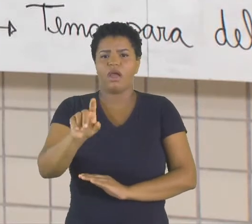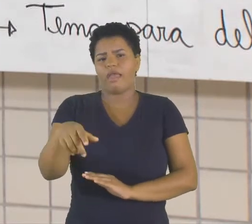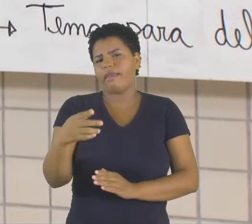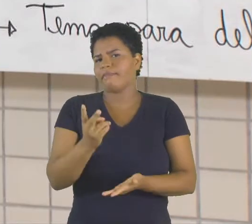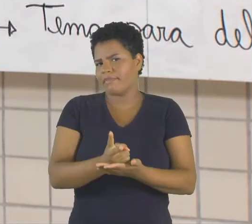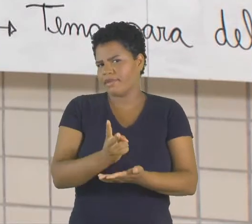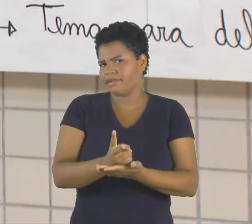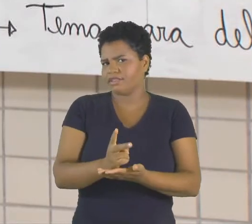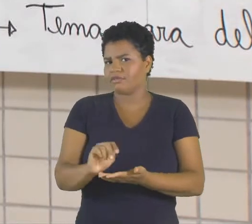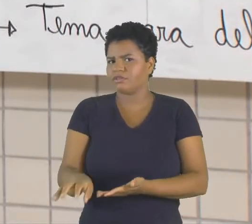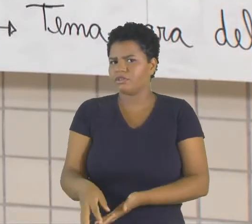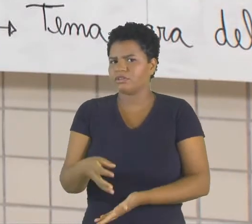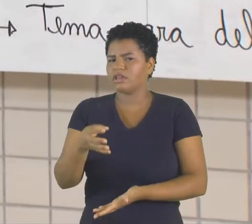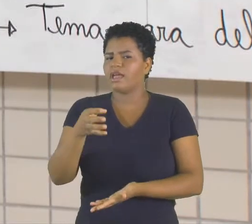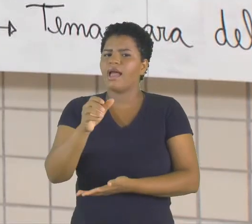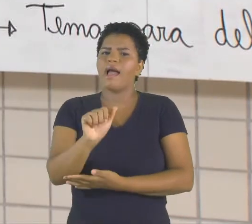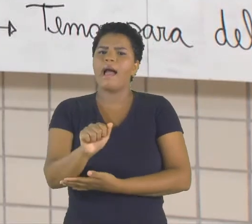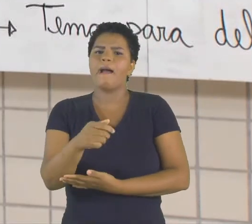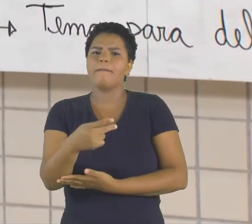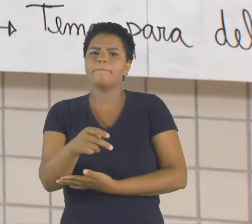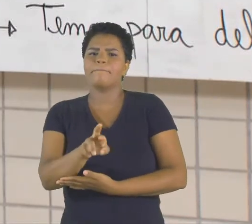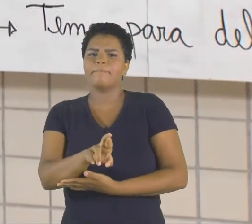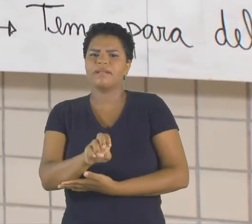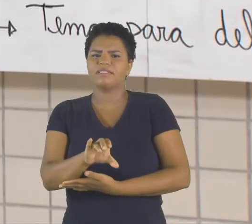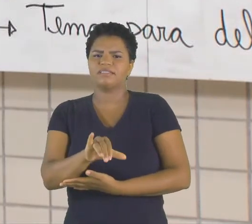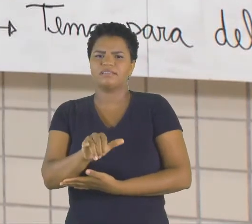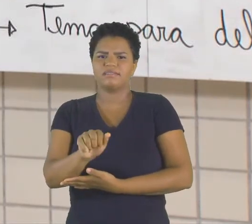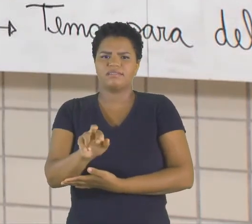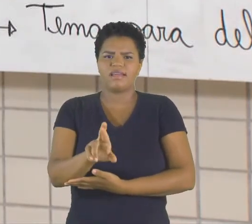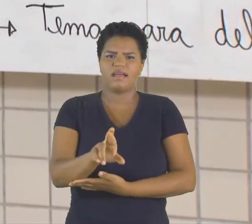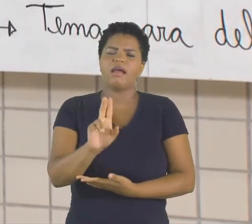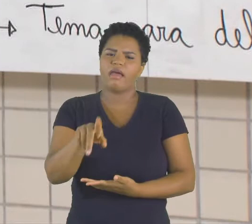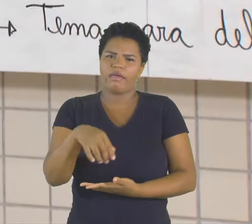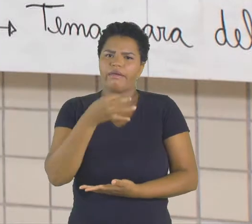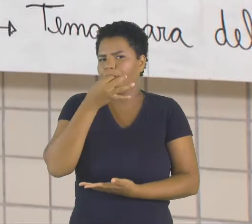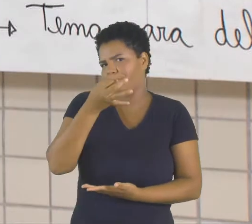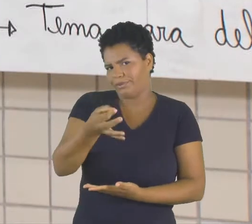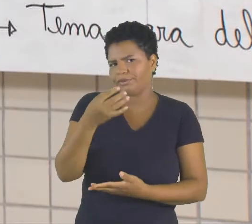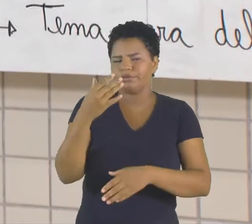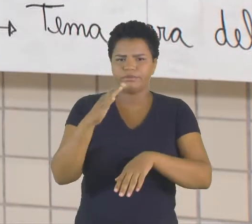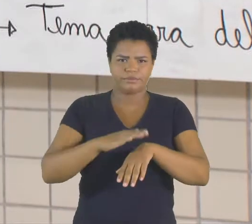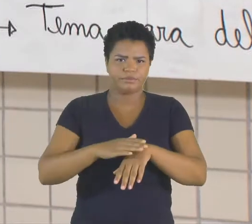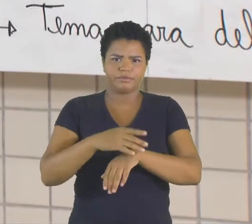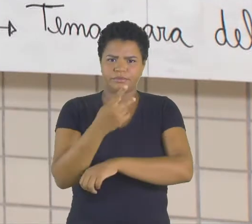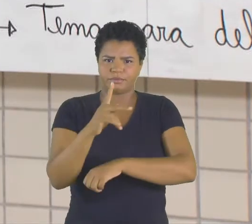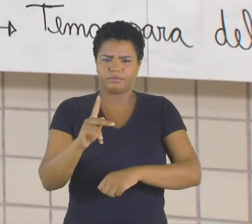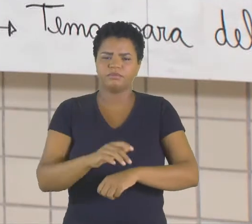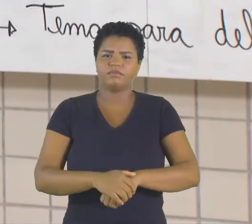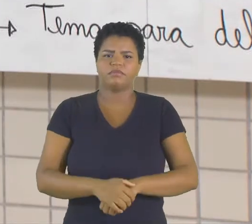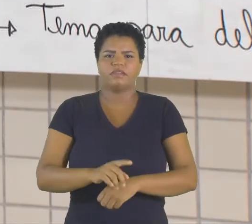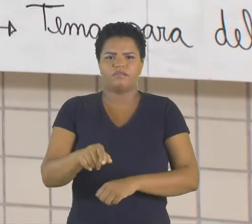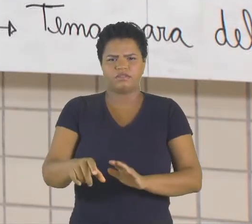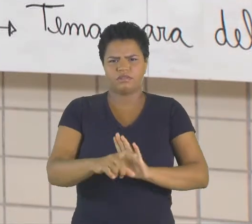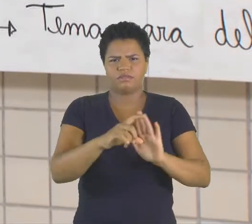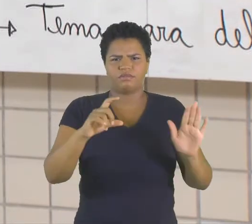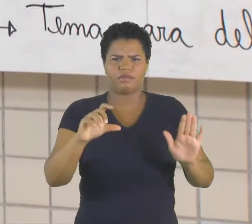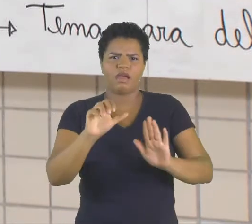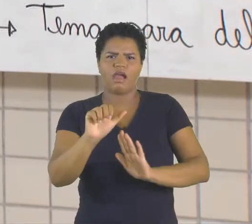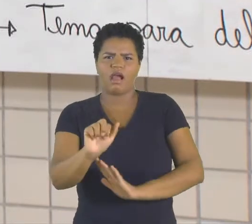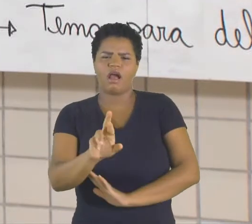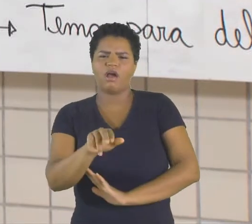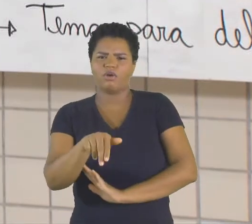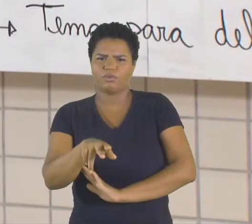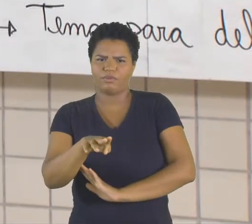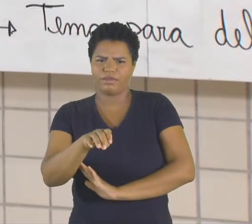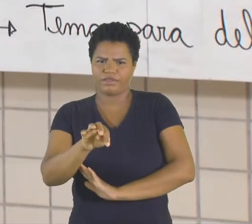você vai dar a sua opinião, né? Então, quando vocês verem lá esses termos, parágrafo argumentativo, apreciativo,